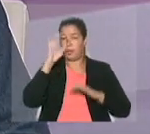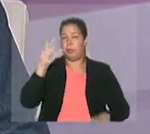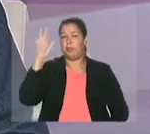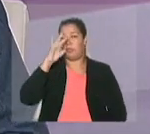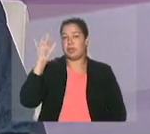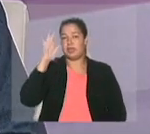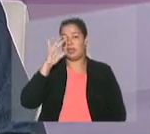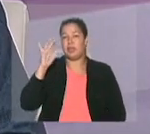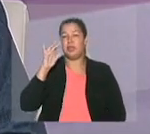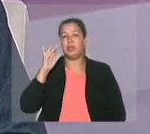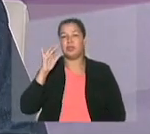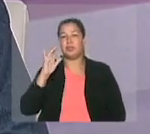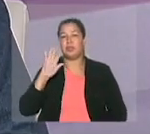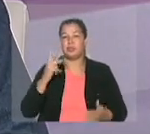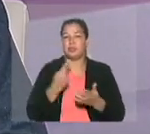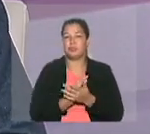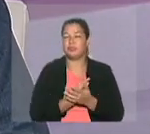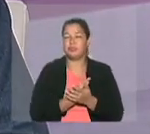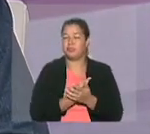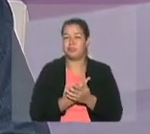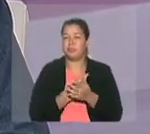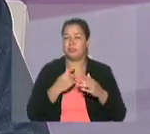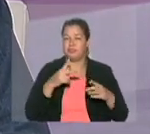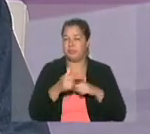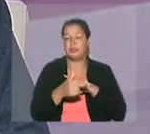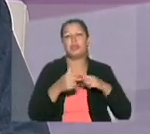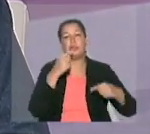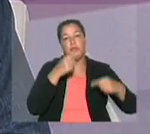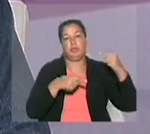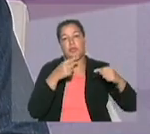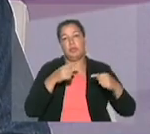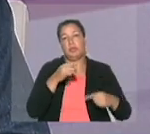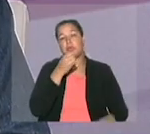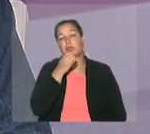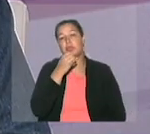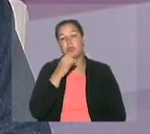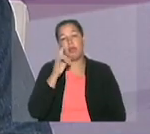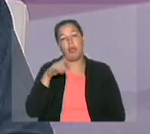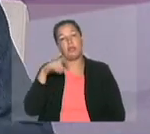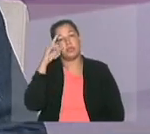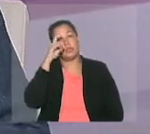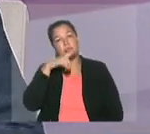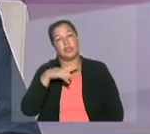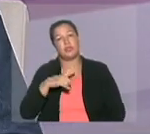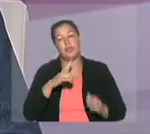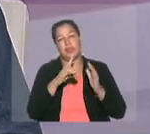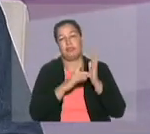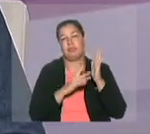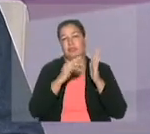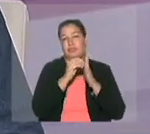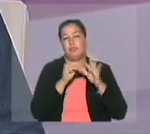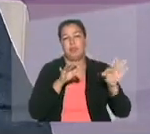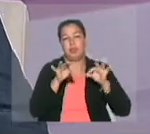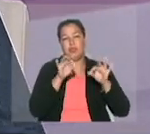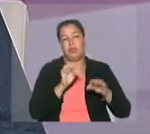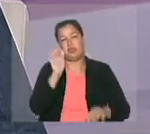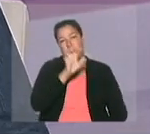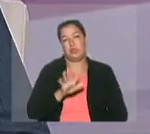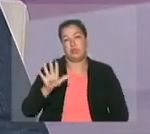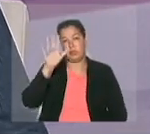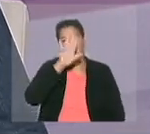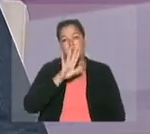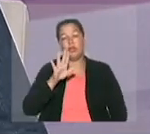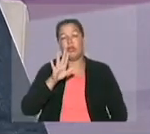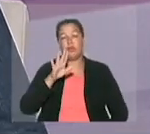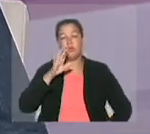ele foi pensado justamente para você poder brecar todo tipo de política. Inclusive, é o racismo institucional que é uma dificuldade para a implementação plena